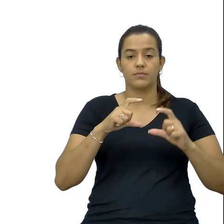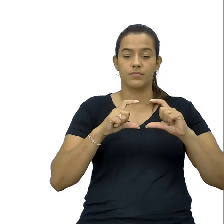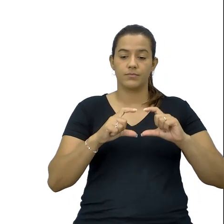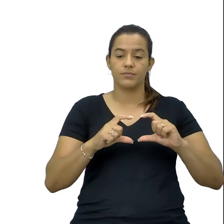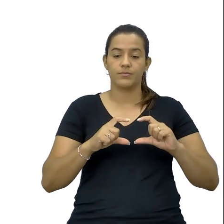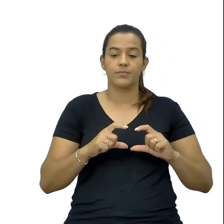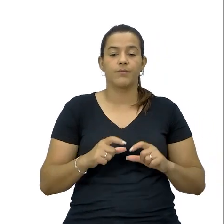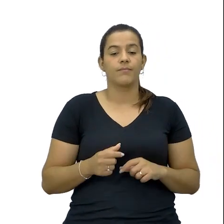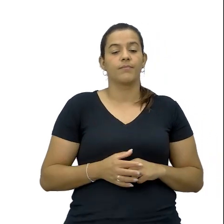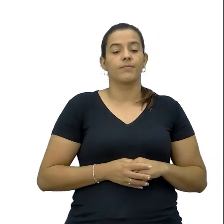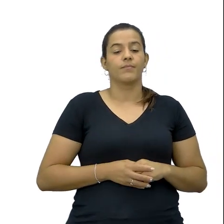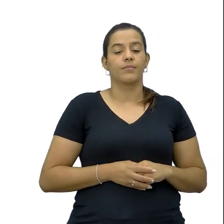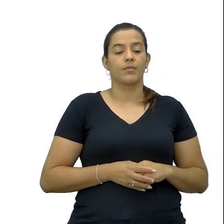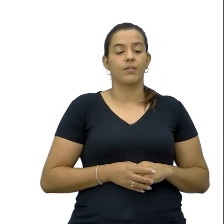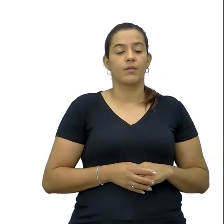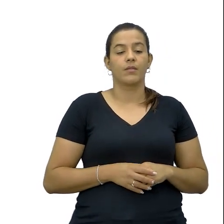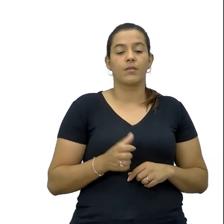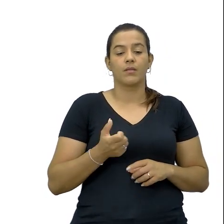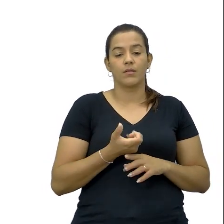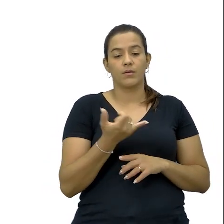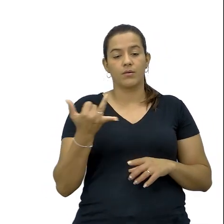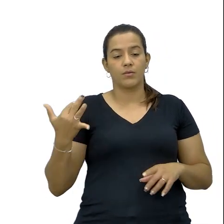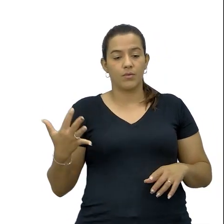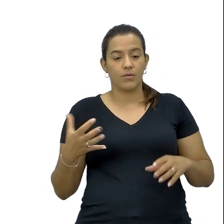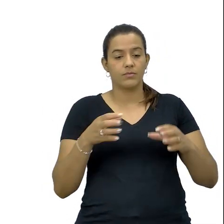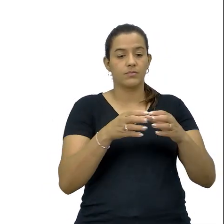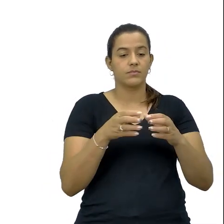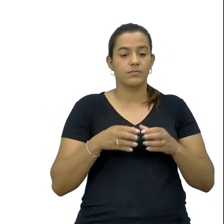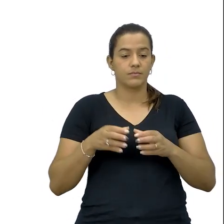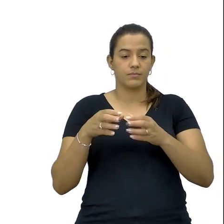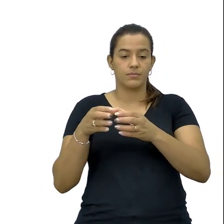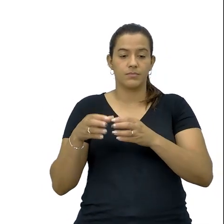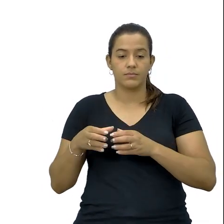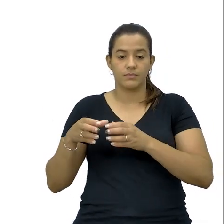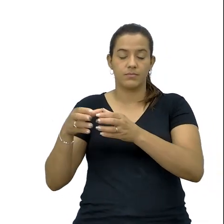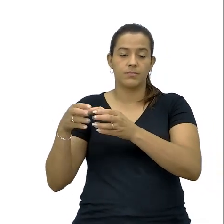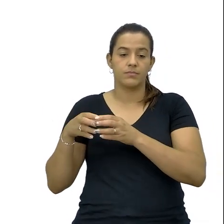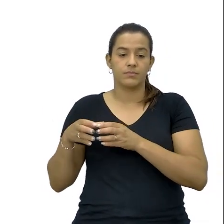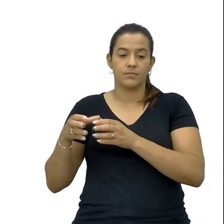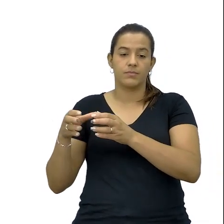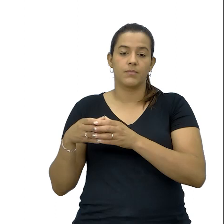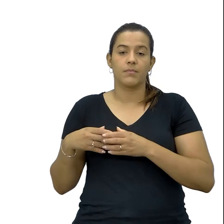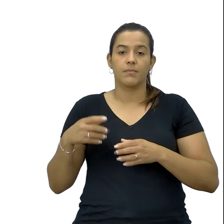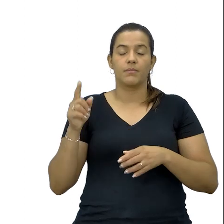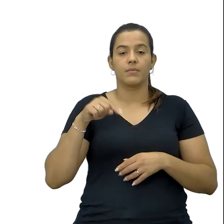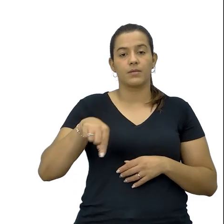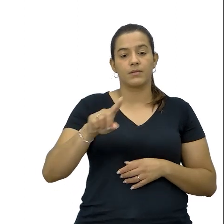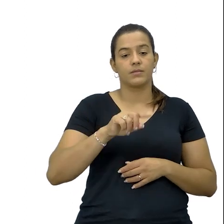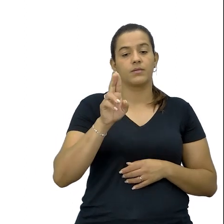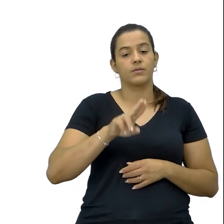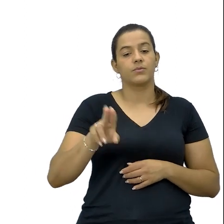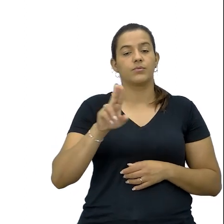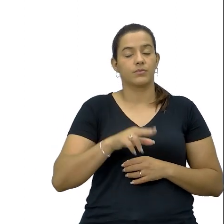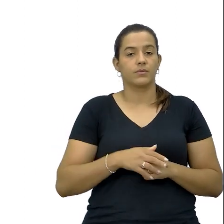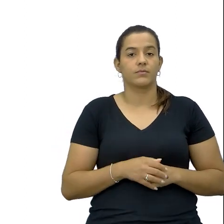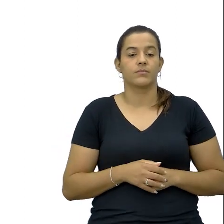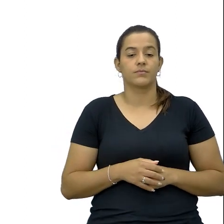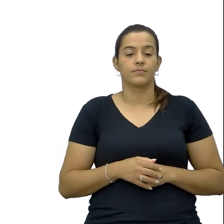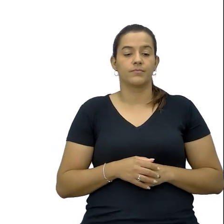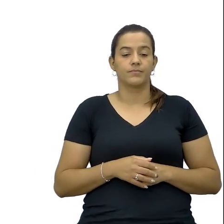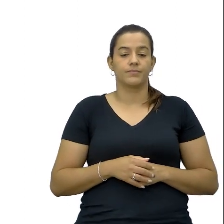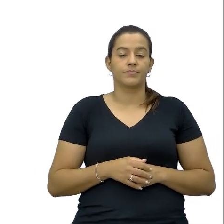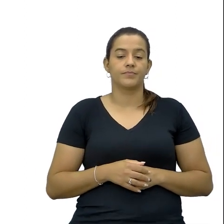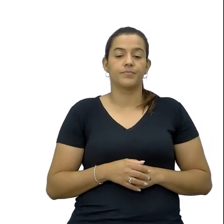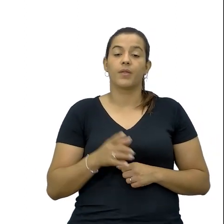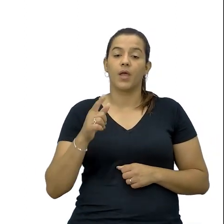aqui prováveis aqui. Qual desses conjuntos de bolinha foi o escolhido pelo gerente para ser utilizado nesse sorteio? E aí é